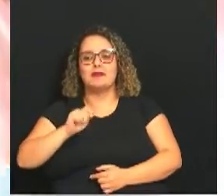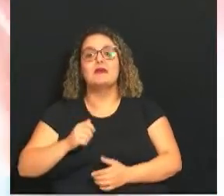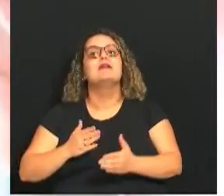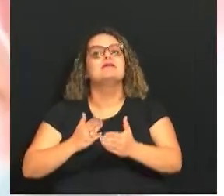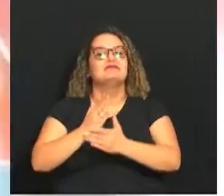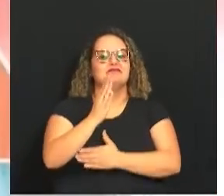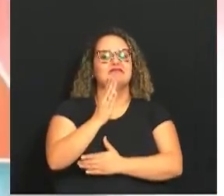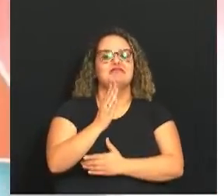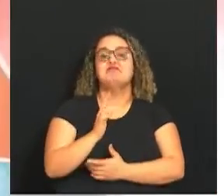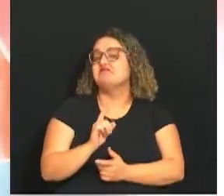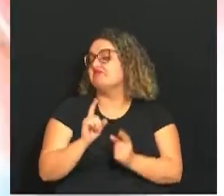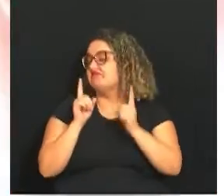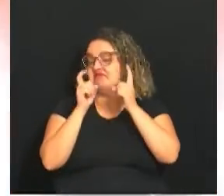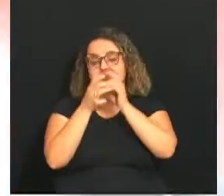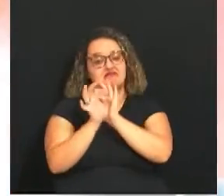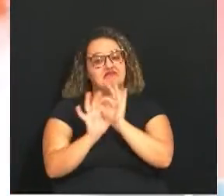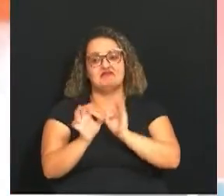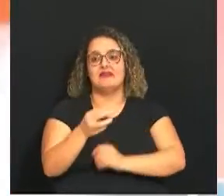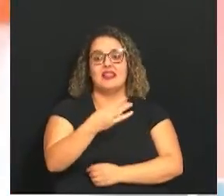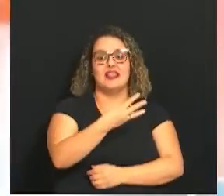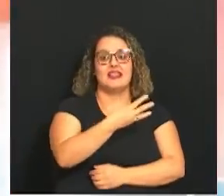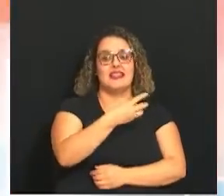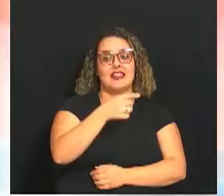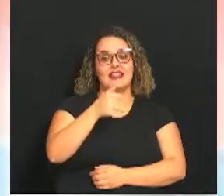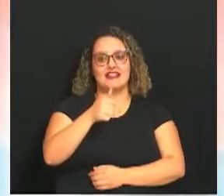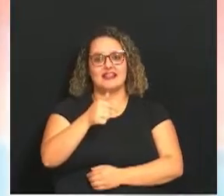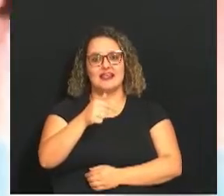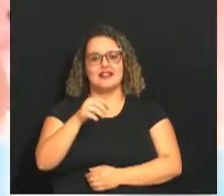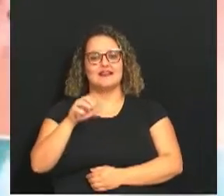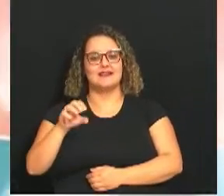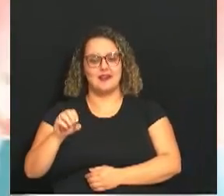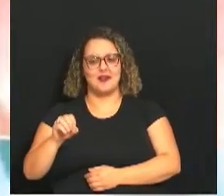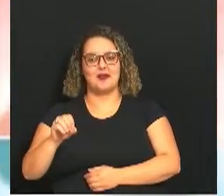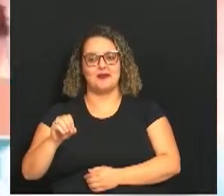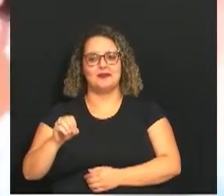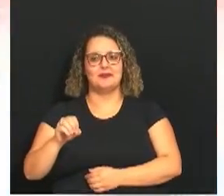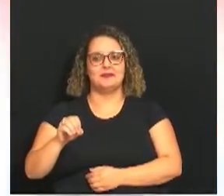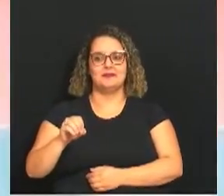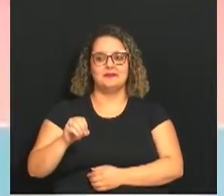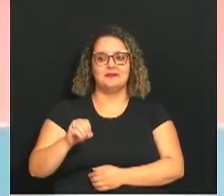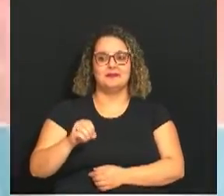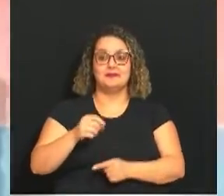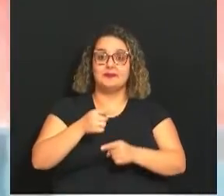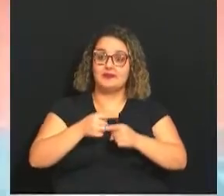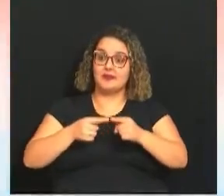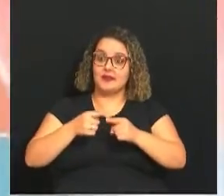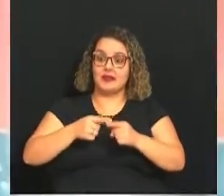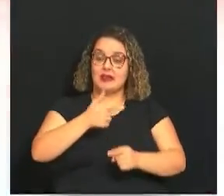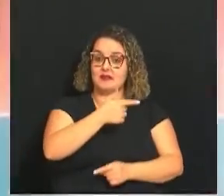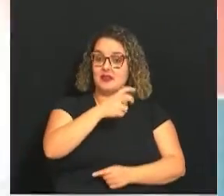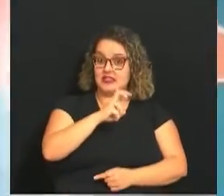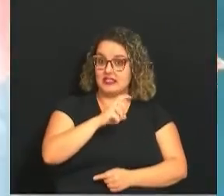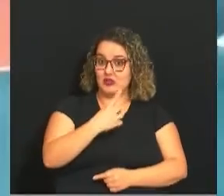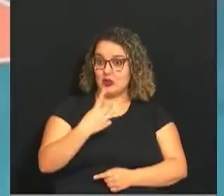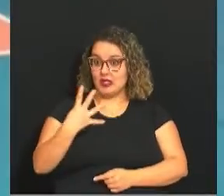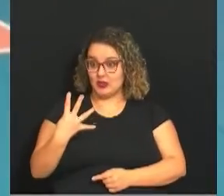sem dificuldades 3-0, parciais de 25-14,